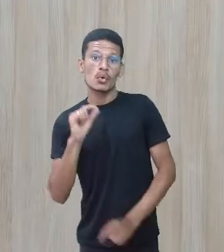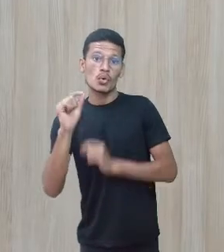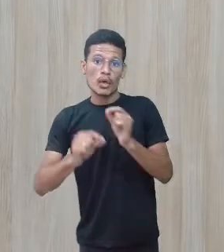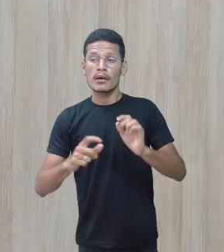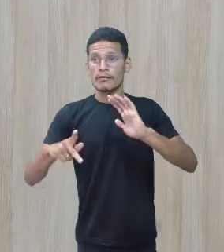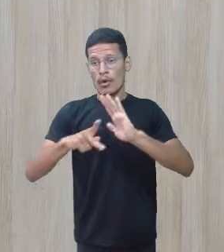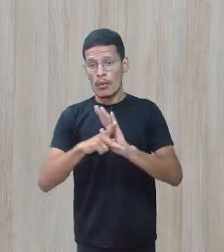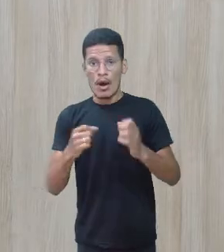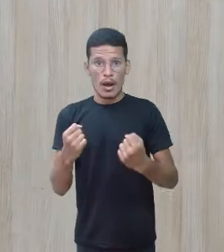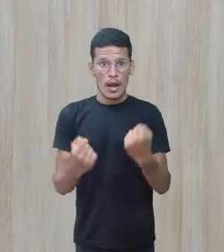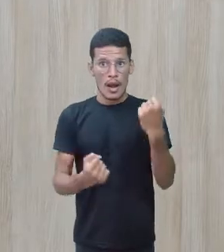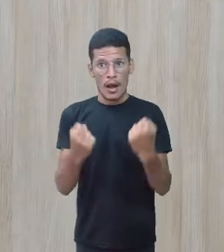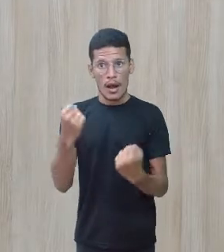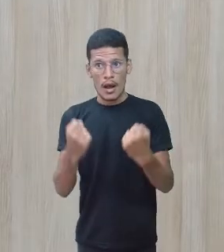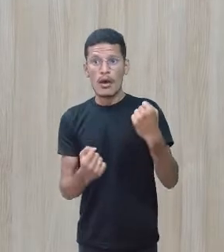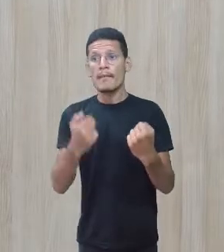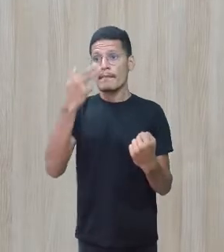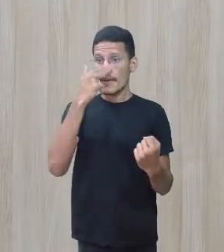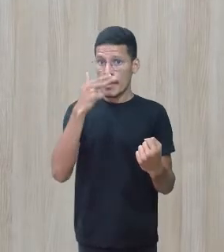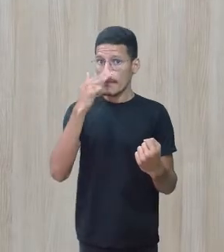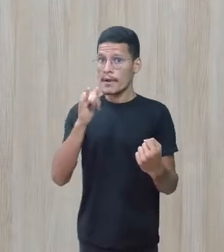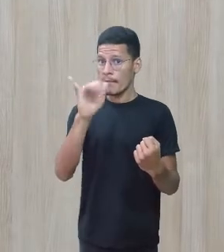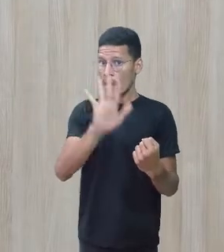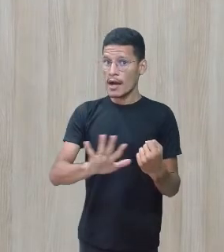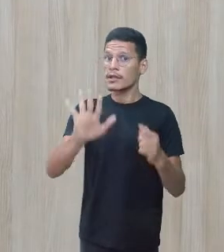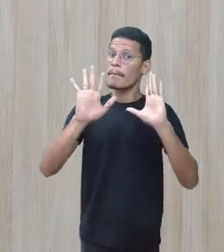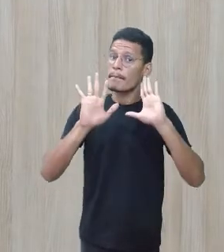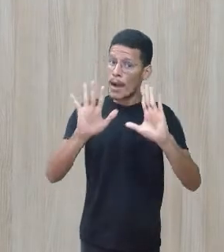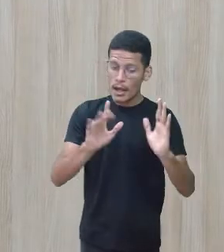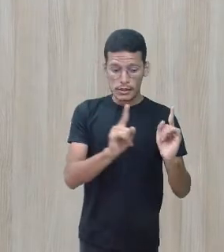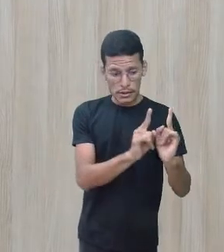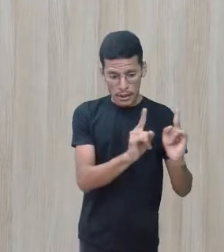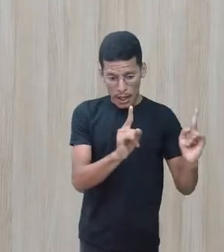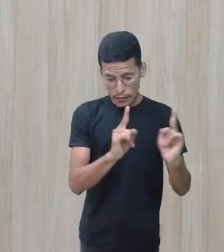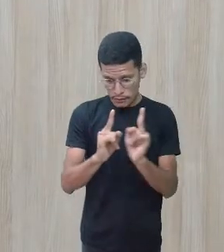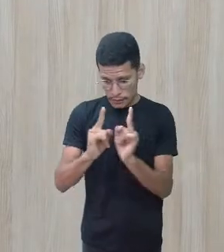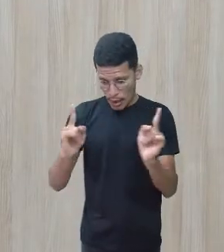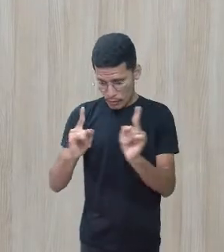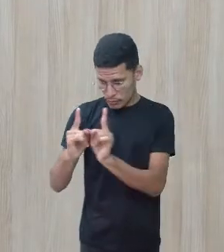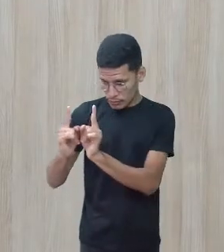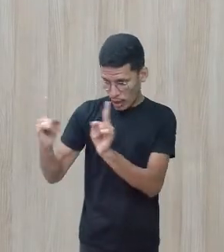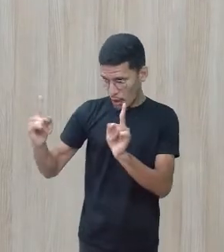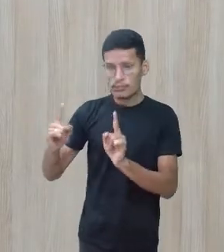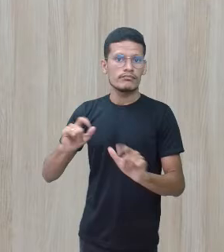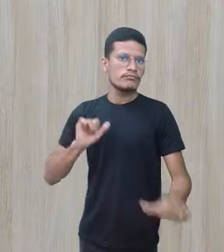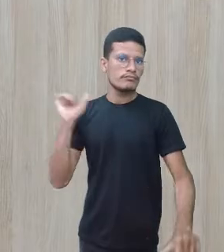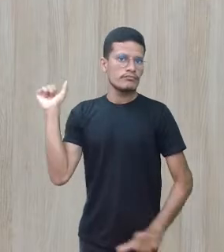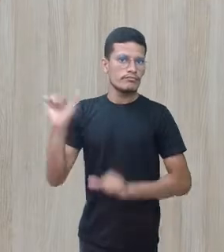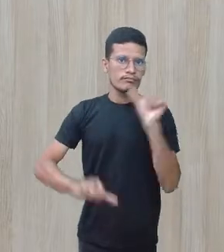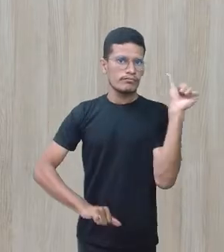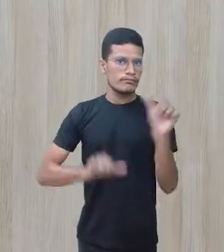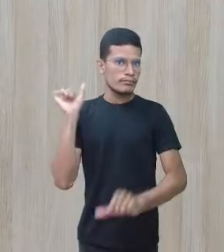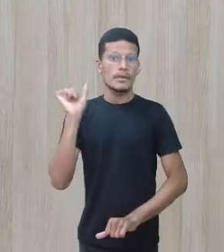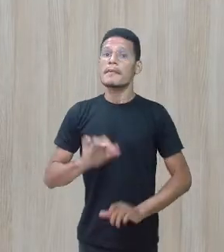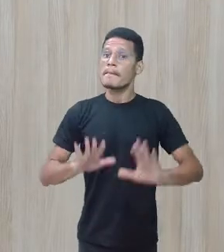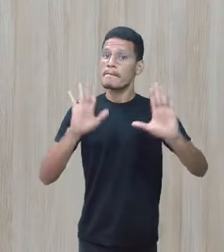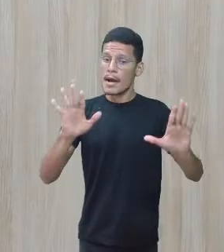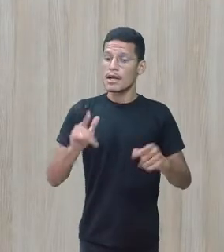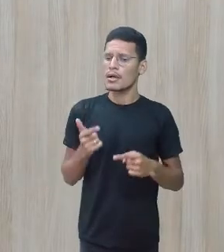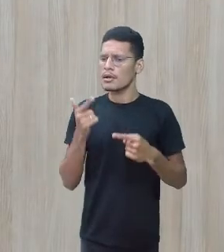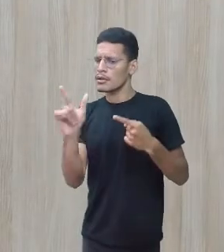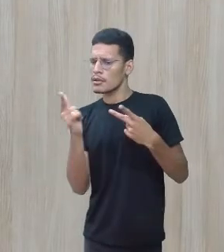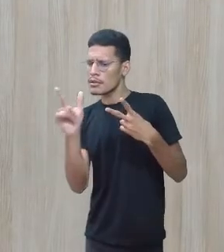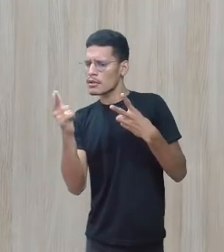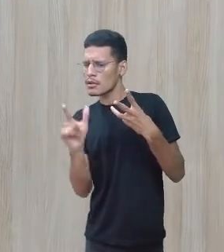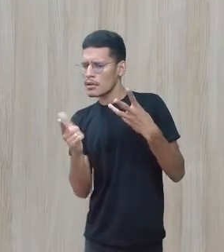tese que parecem a mesma figura, mas o tamanho dessas figuras está alterando. Porém, os outros elementos,